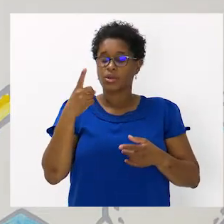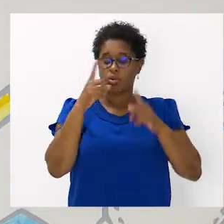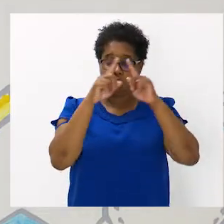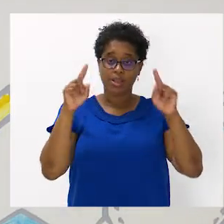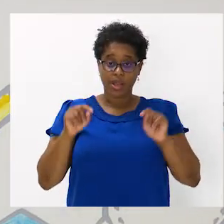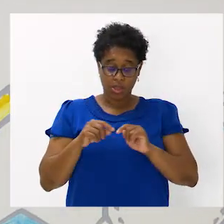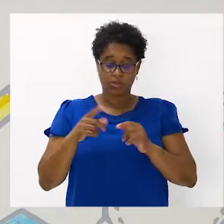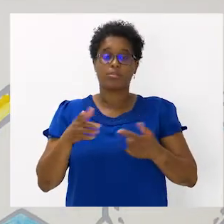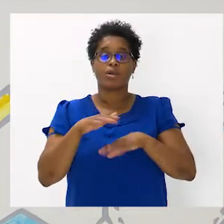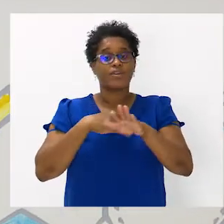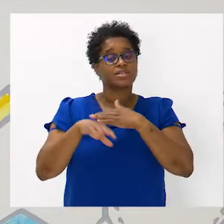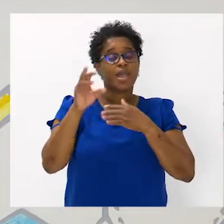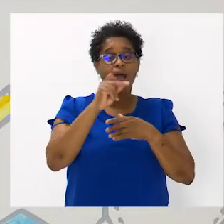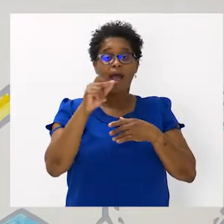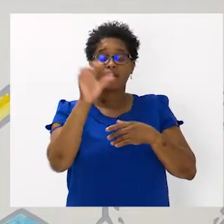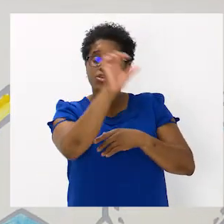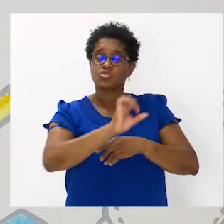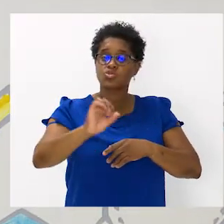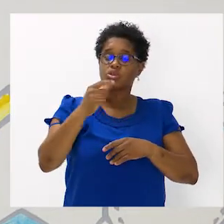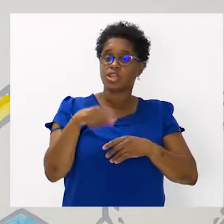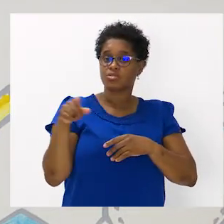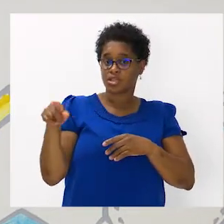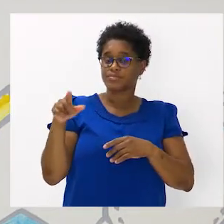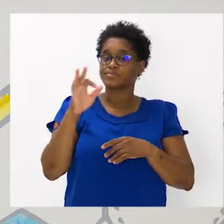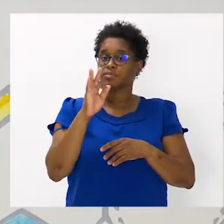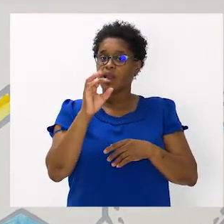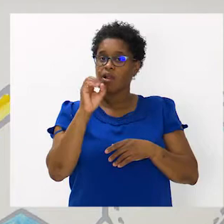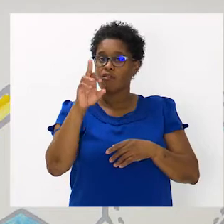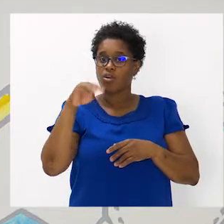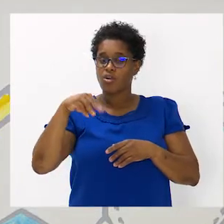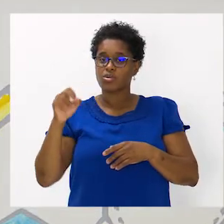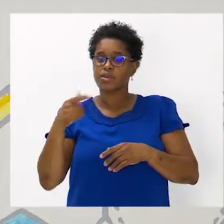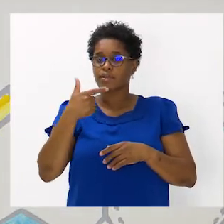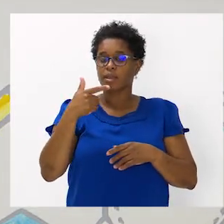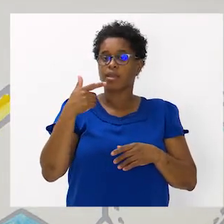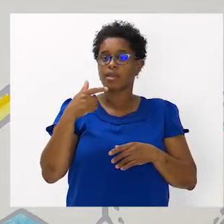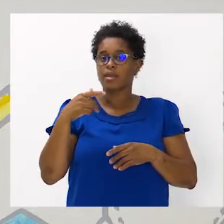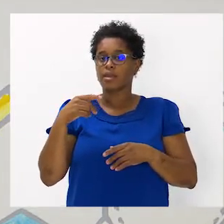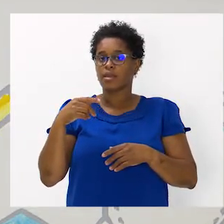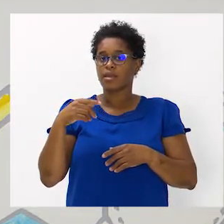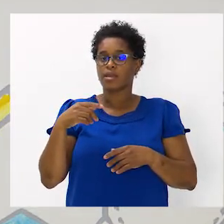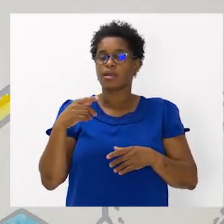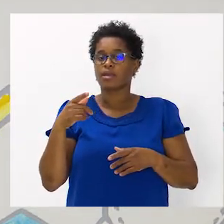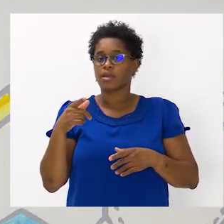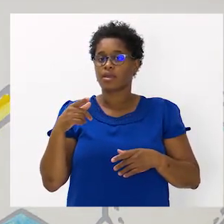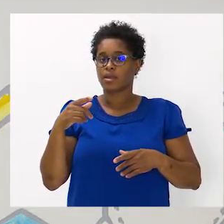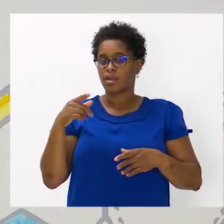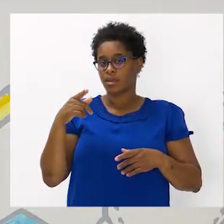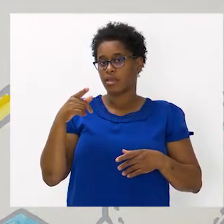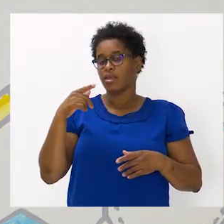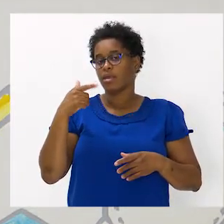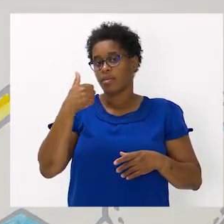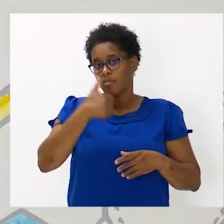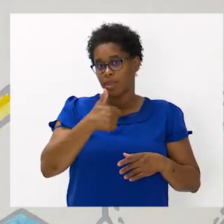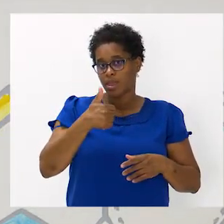Para calcular a sua área, nós temos aqui a fórmula B maiúscula mais B minúscula, que